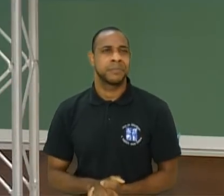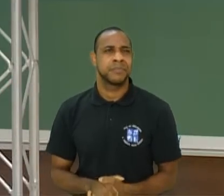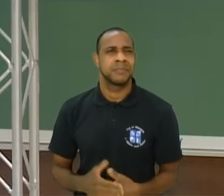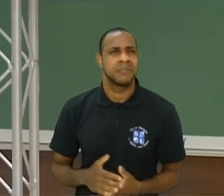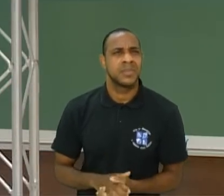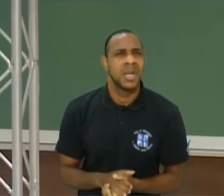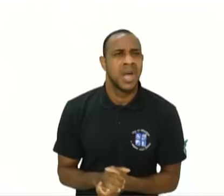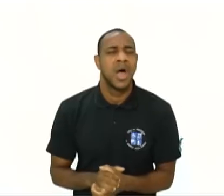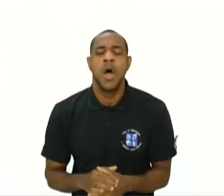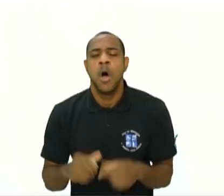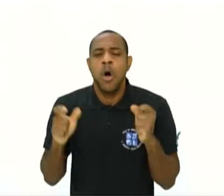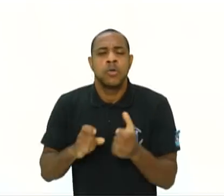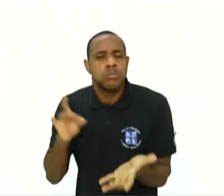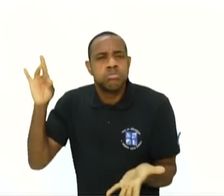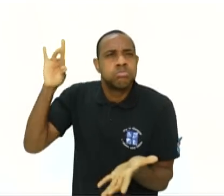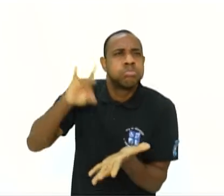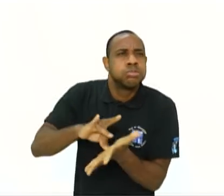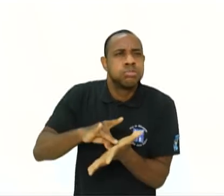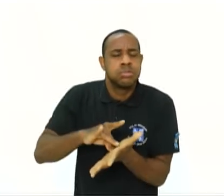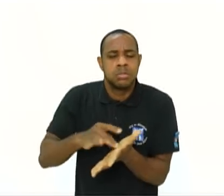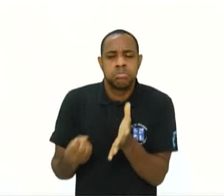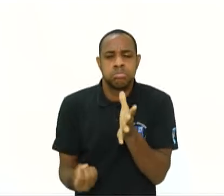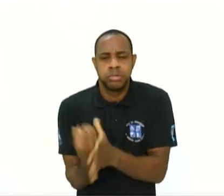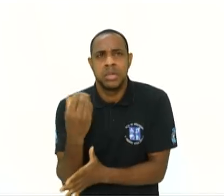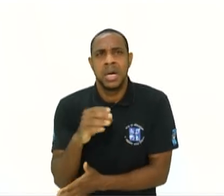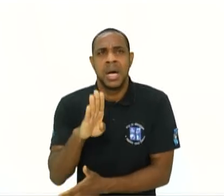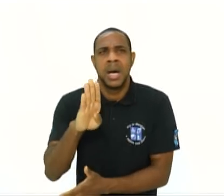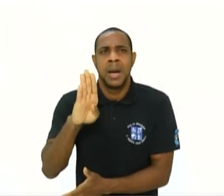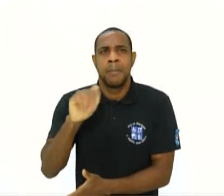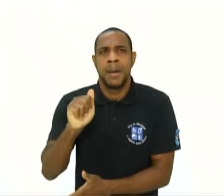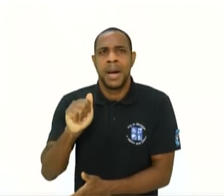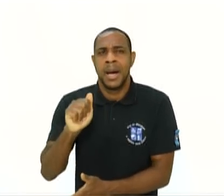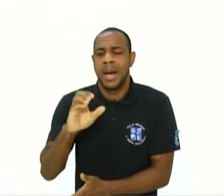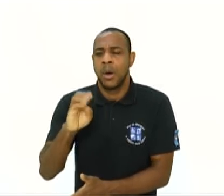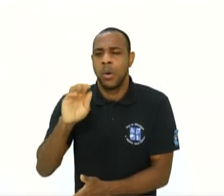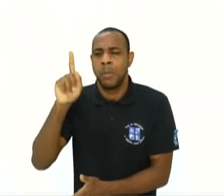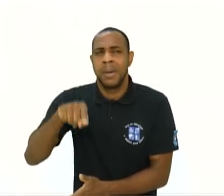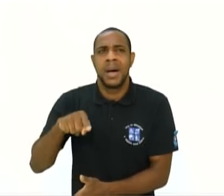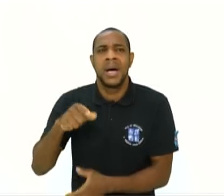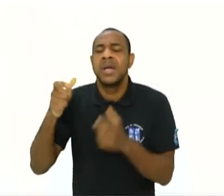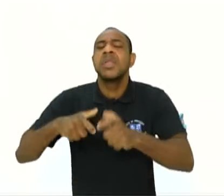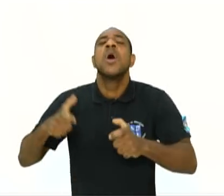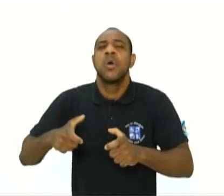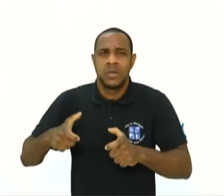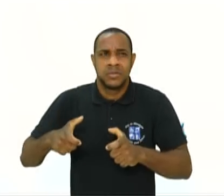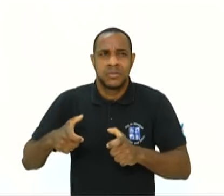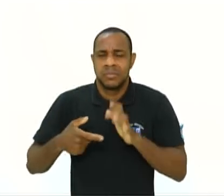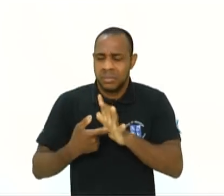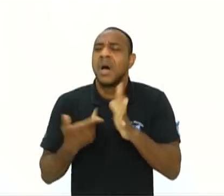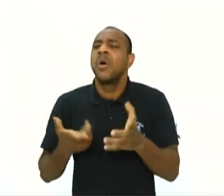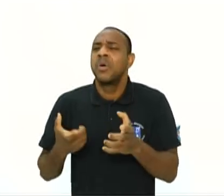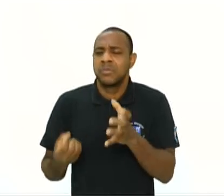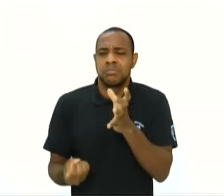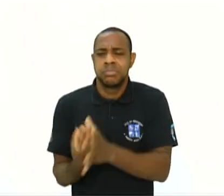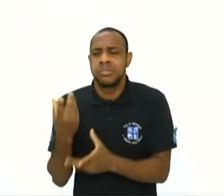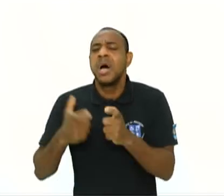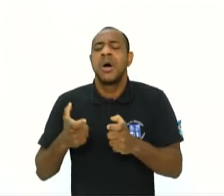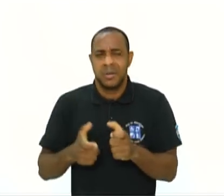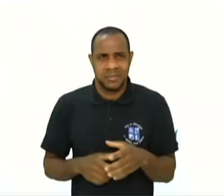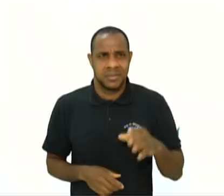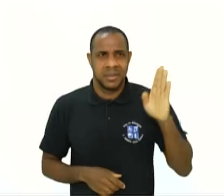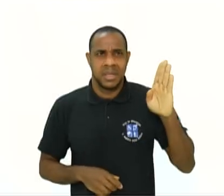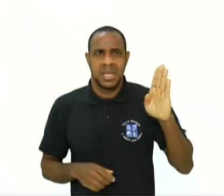Onde se originaram, né, os baobás que para cá foram trazidos? Letra A, na África, Letra